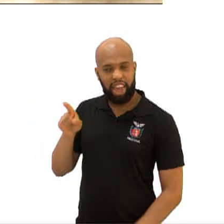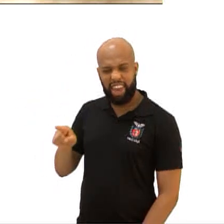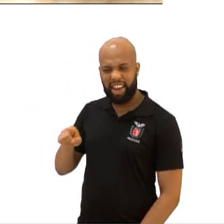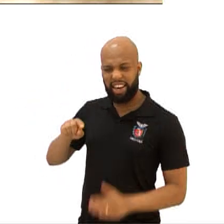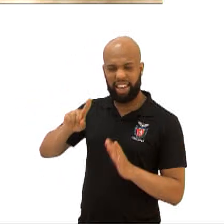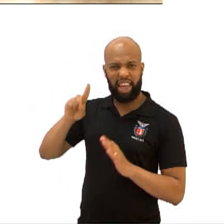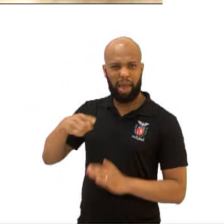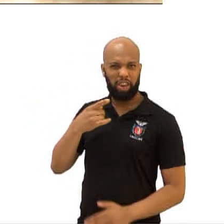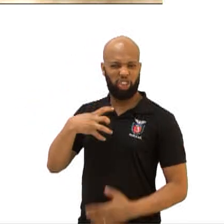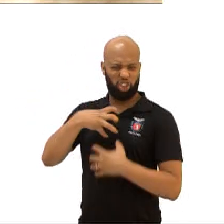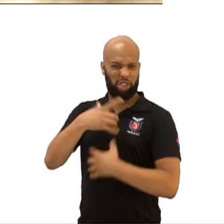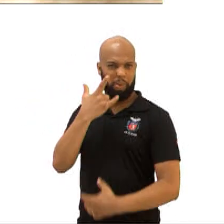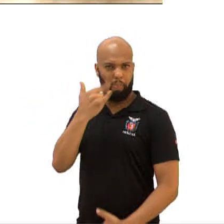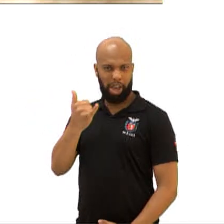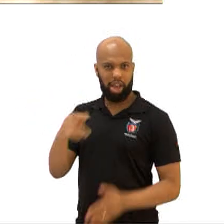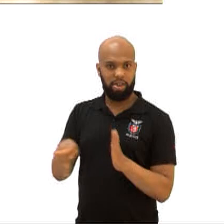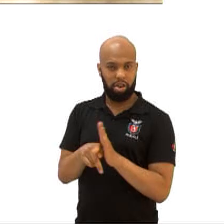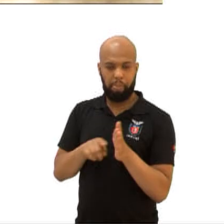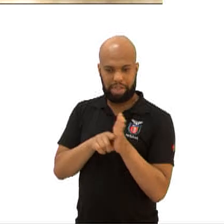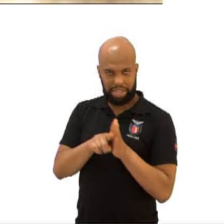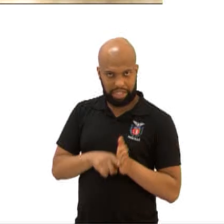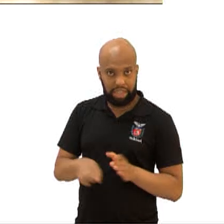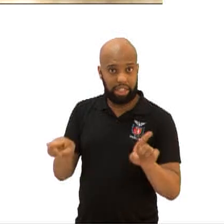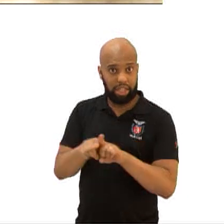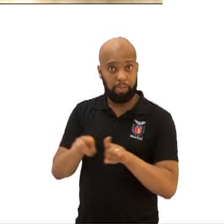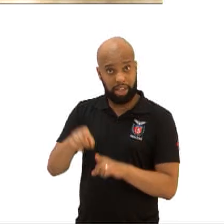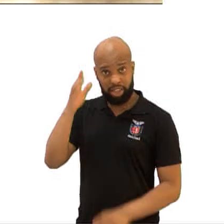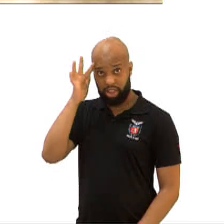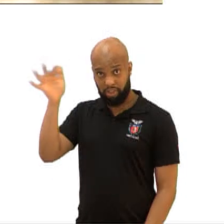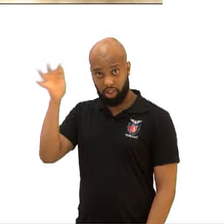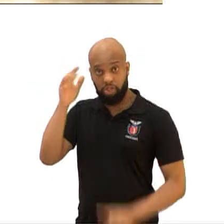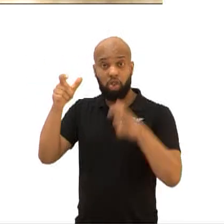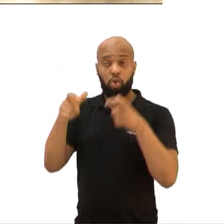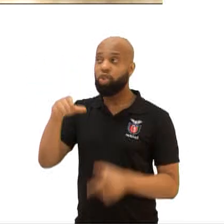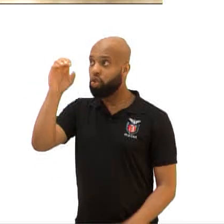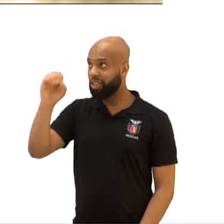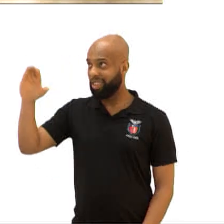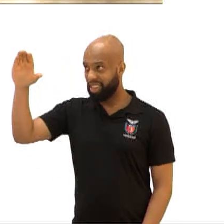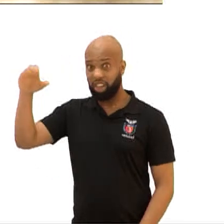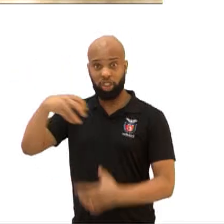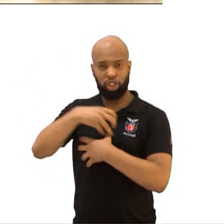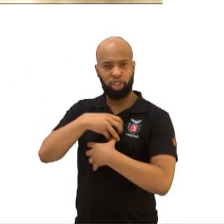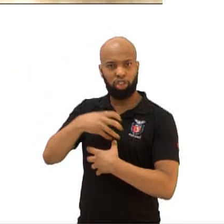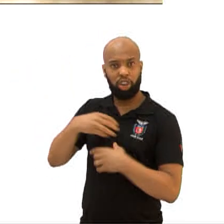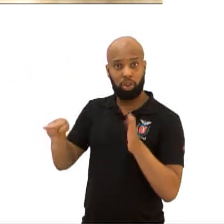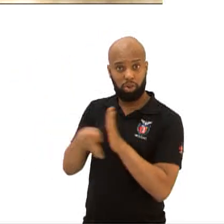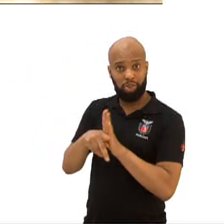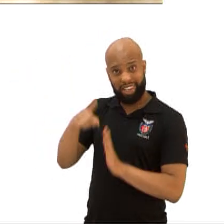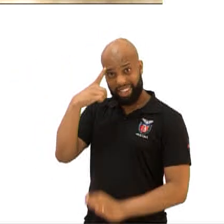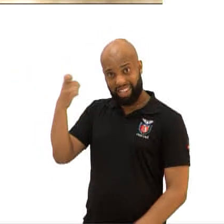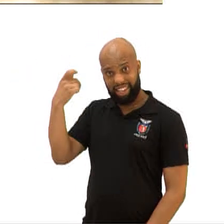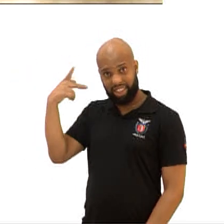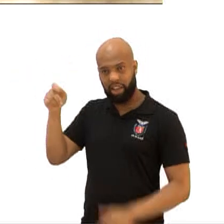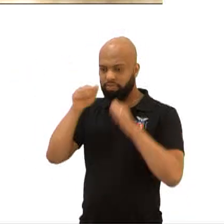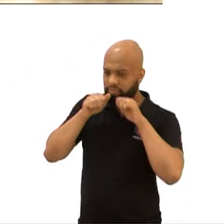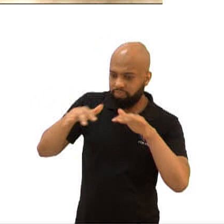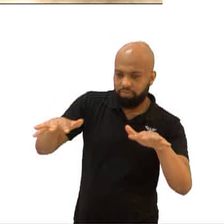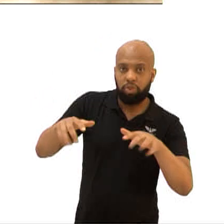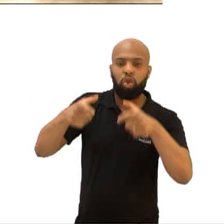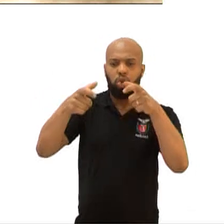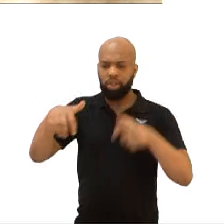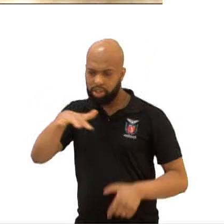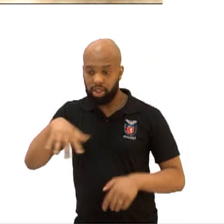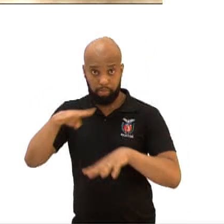da ciência e da filosofia ocidental. As principais ideias de Tales expandiram horizontes nas áreas de